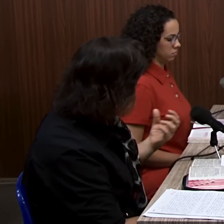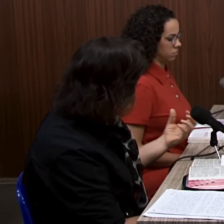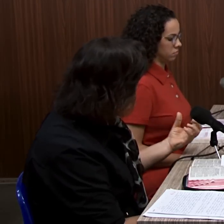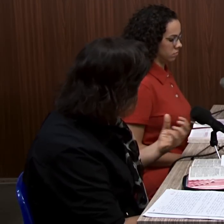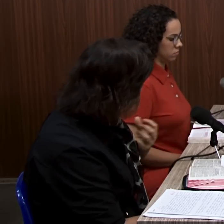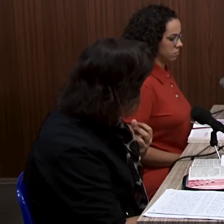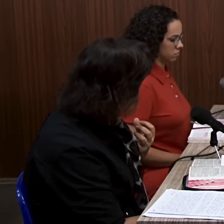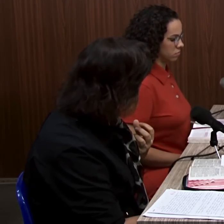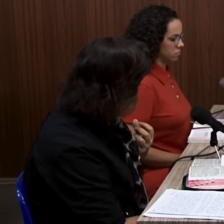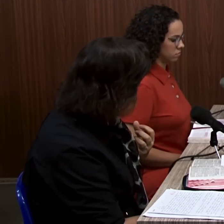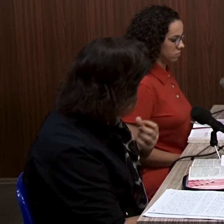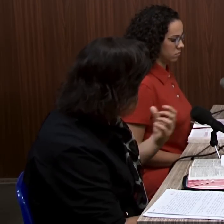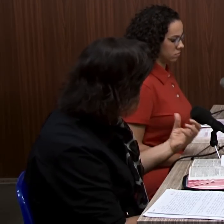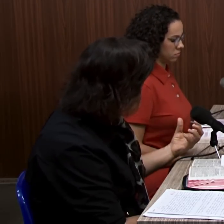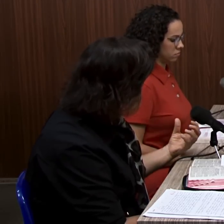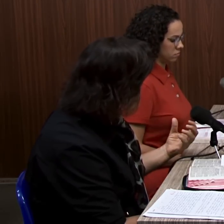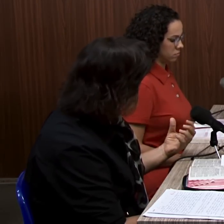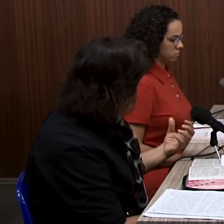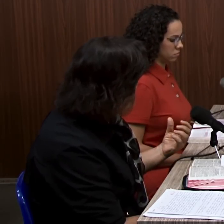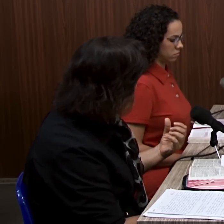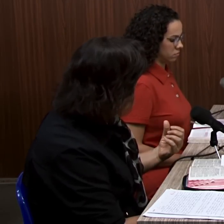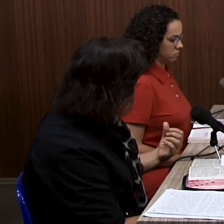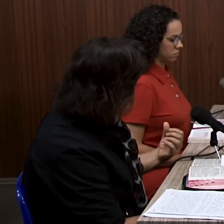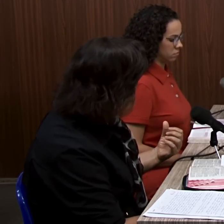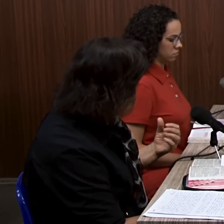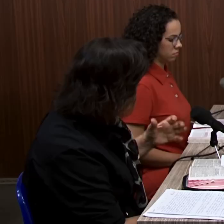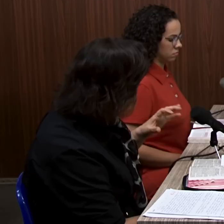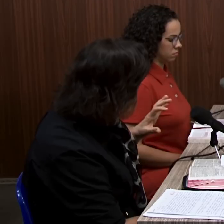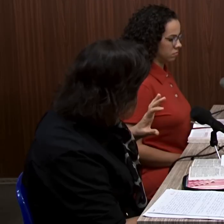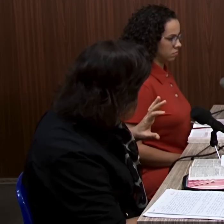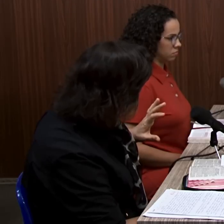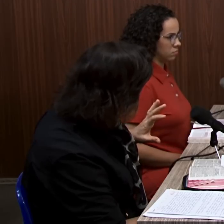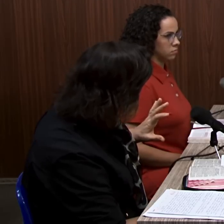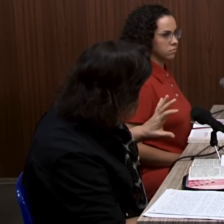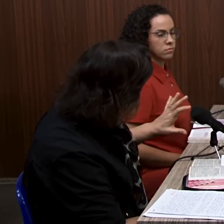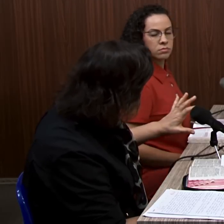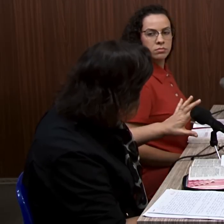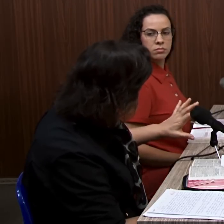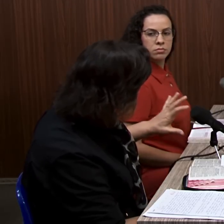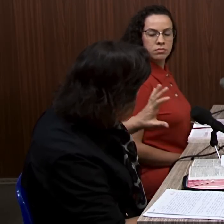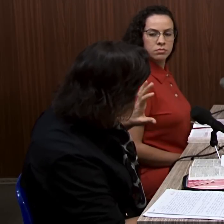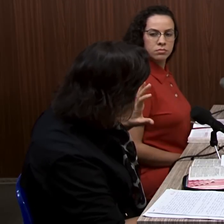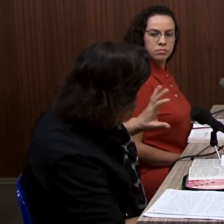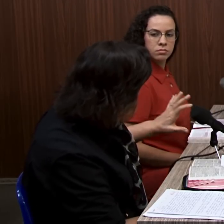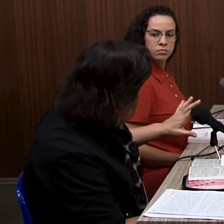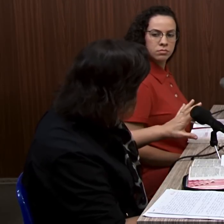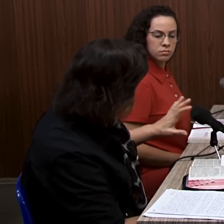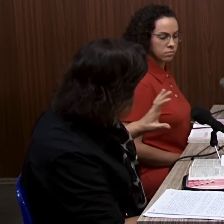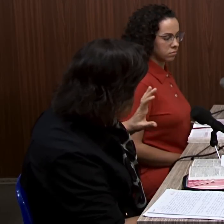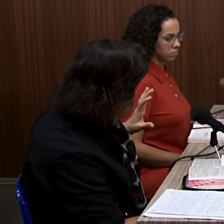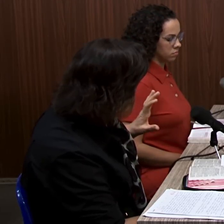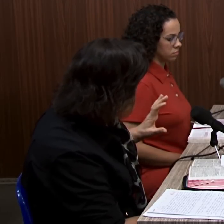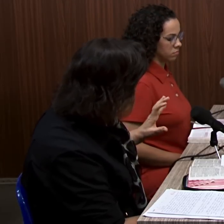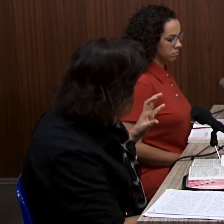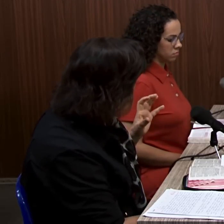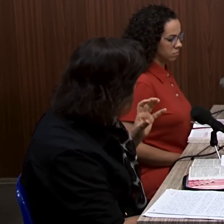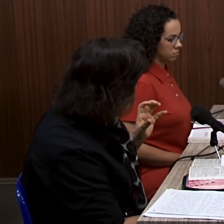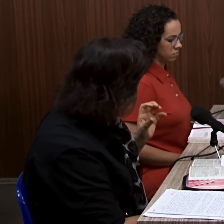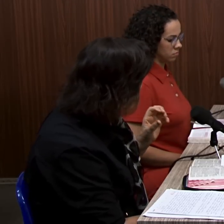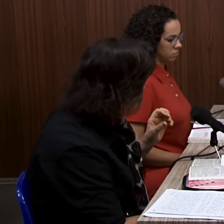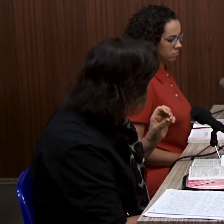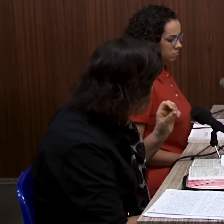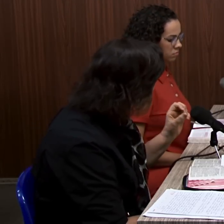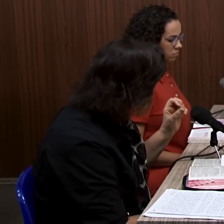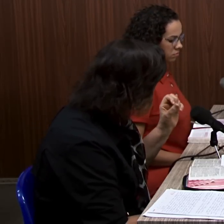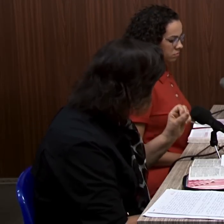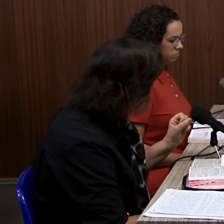nessa comunicação de pai para filho. Então, a gente tem que isolar aquilo que é do mundo, aquilo que são as nossas preocupações e buscarmos